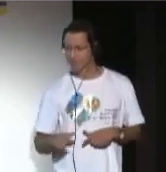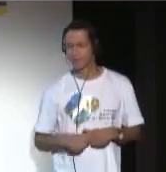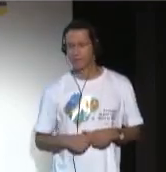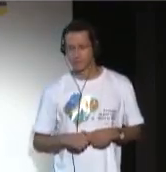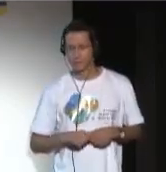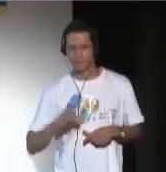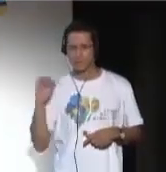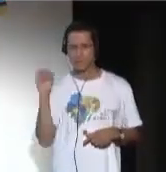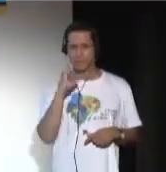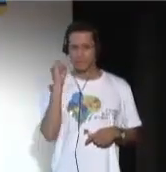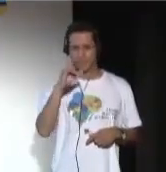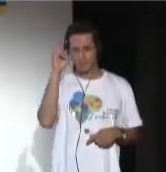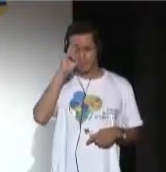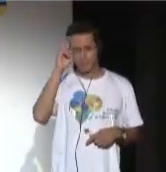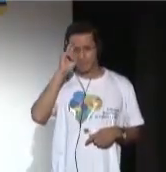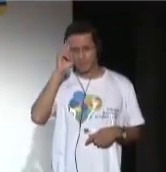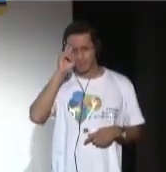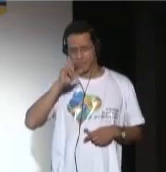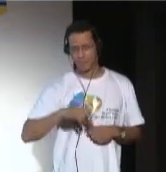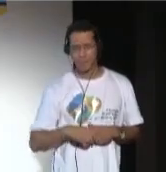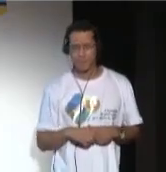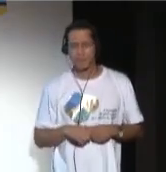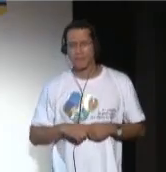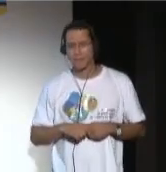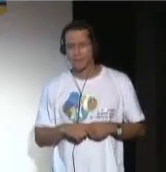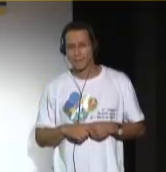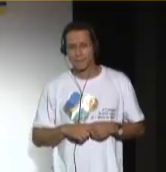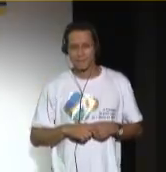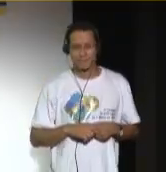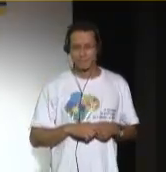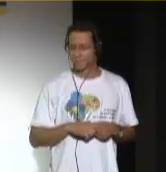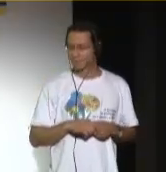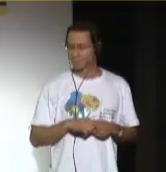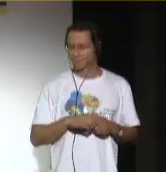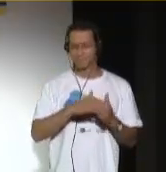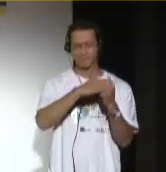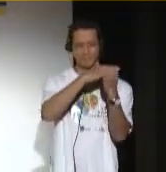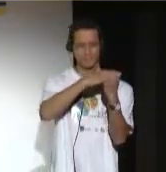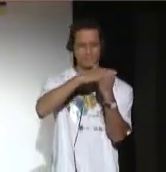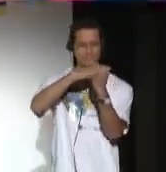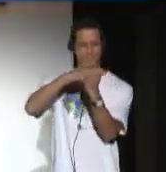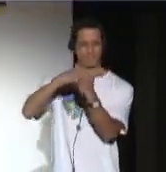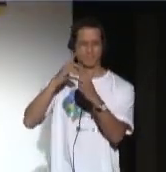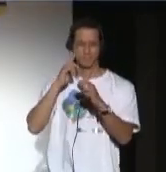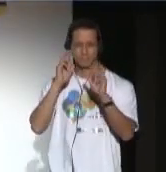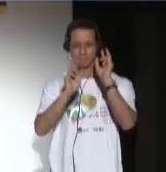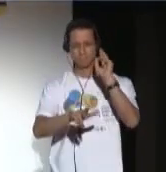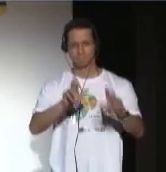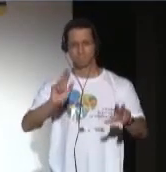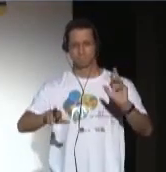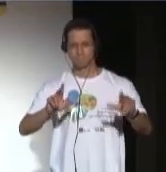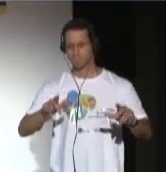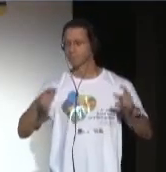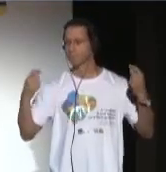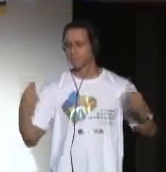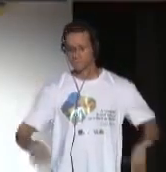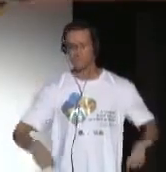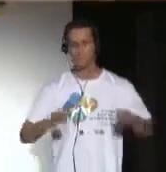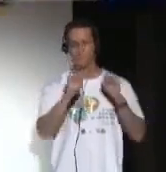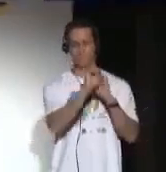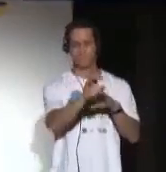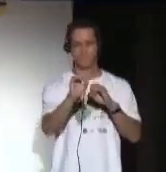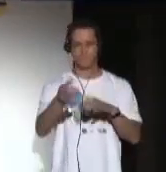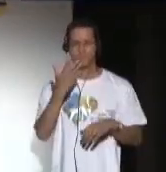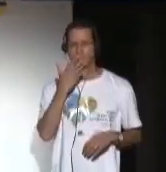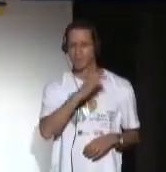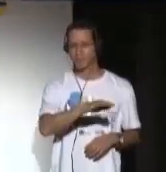Então é importante lembrar que esses pilares são bem diferentes e nós temos que ensiná-los às crianças.